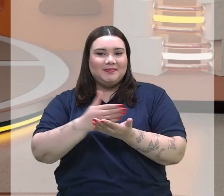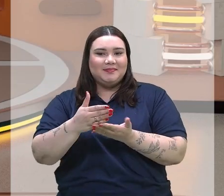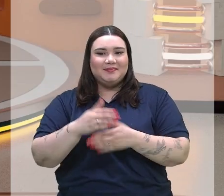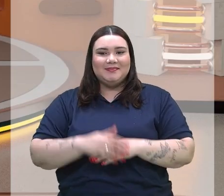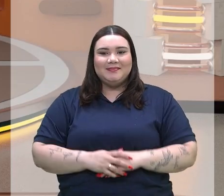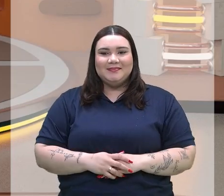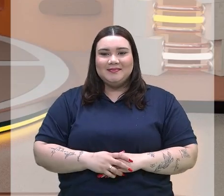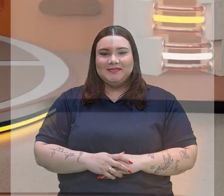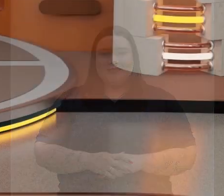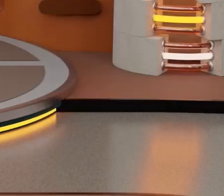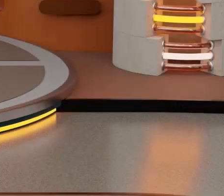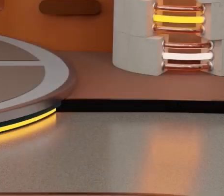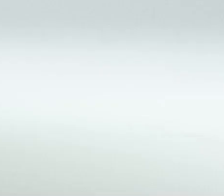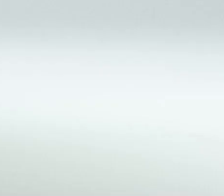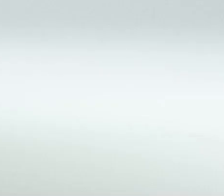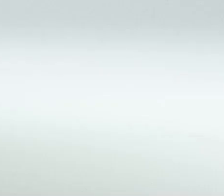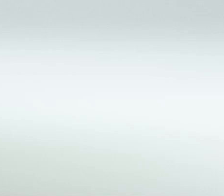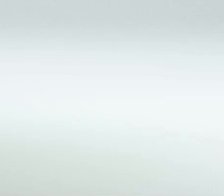nossa aula.